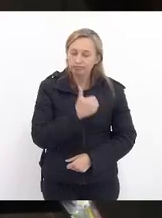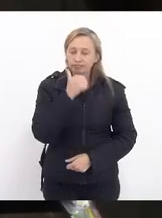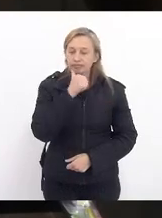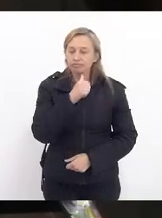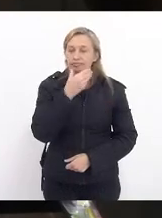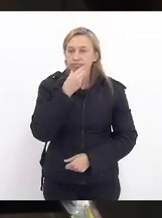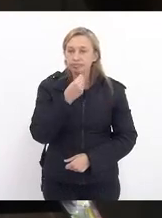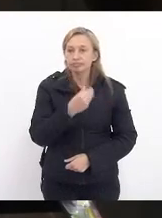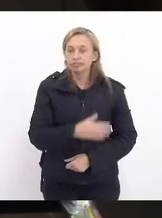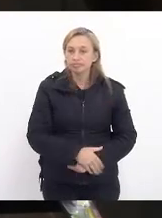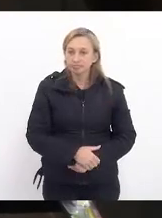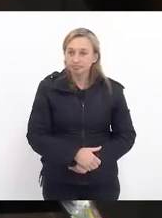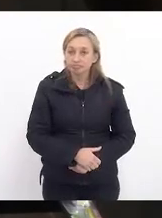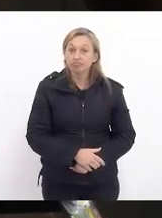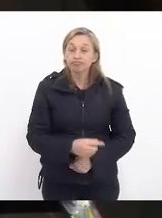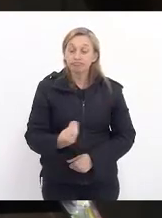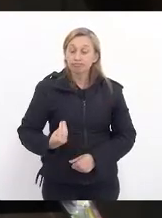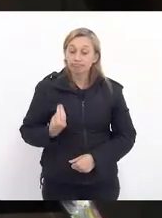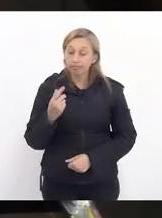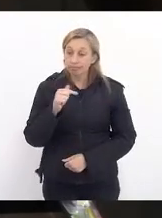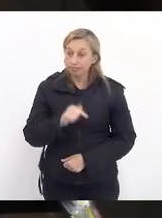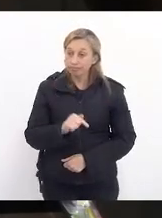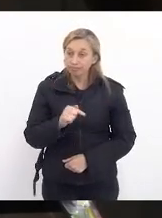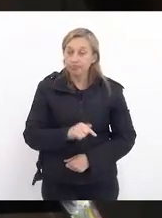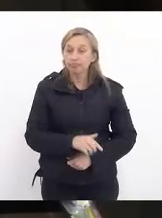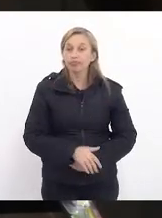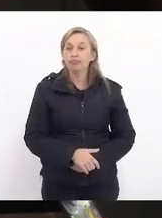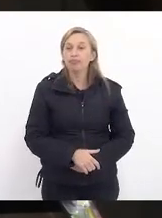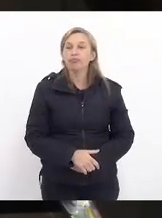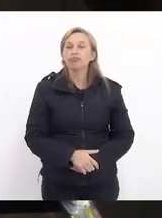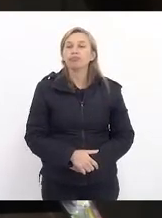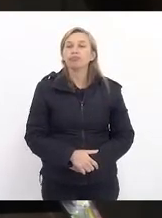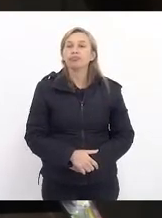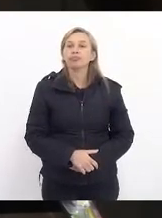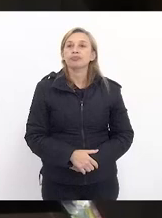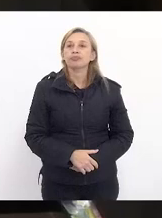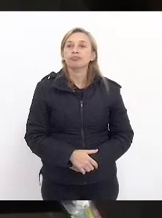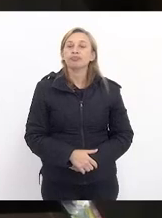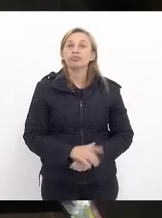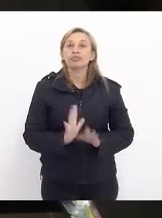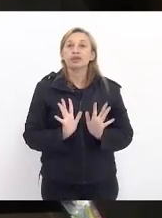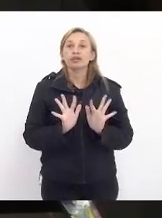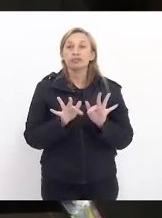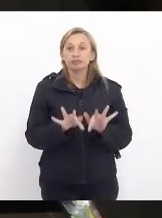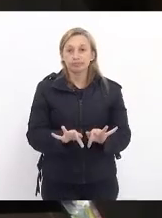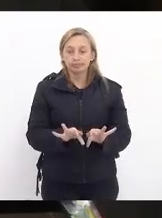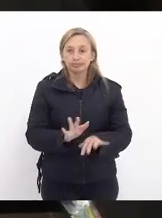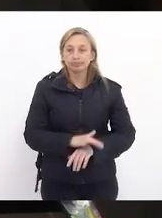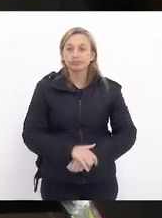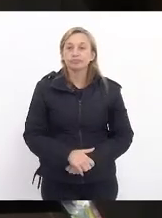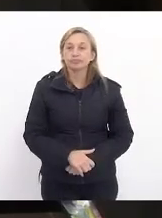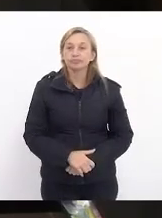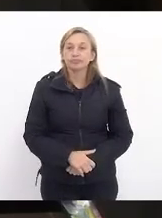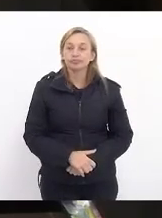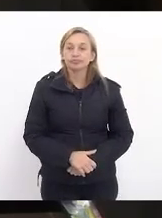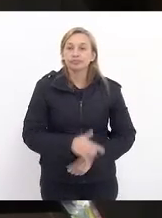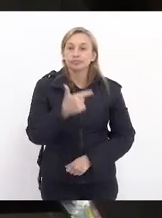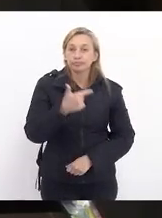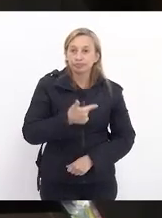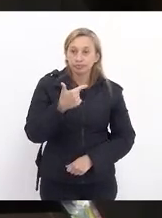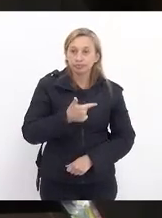amigos estamos aqui e concluindo a